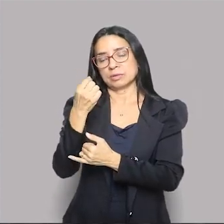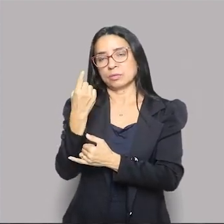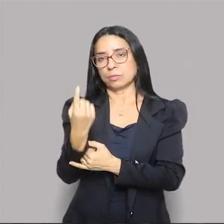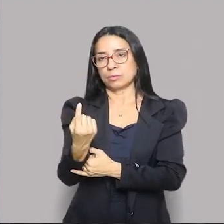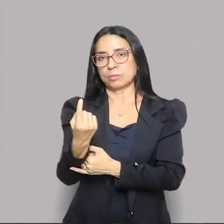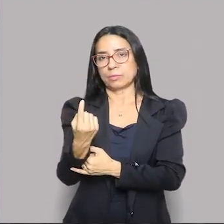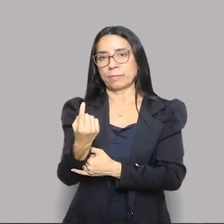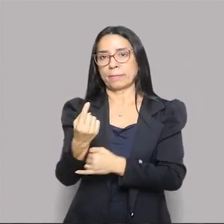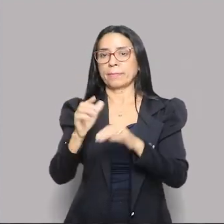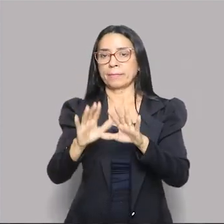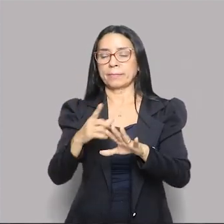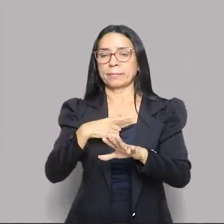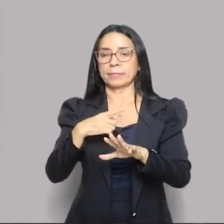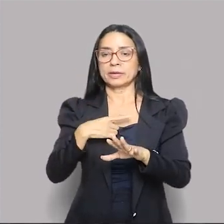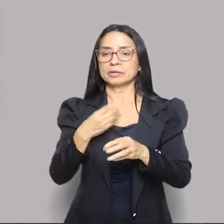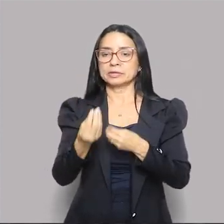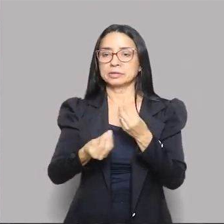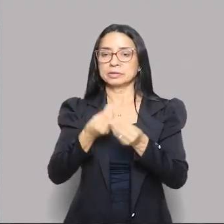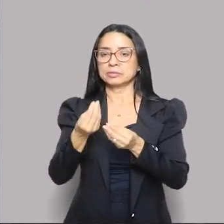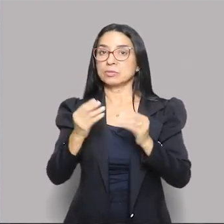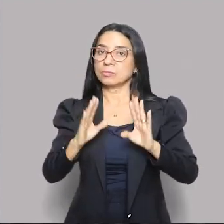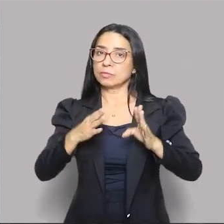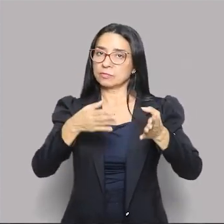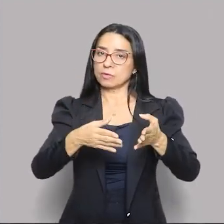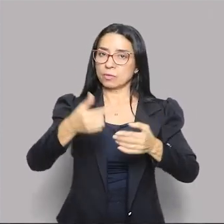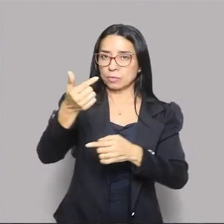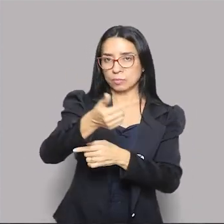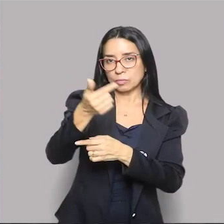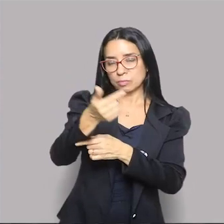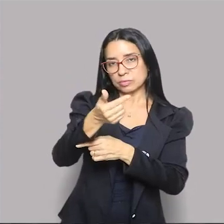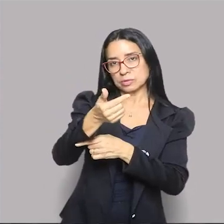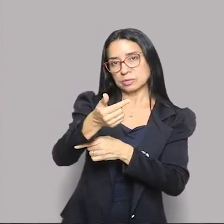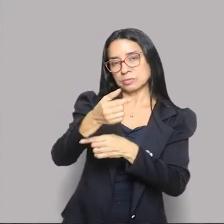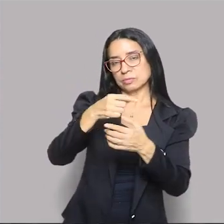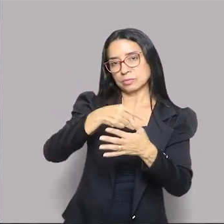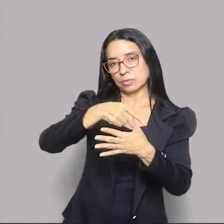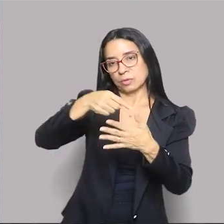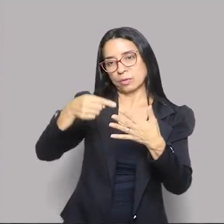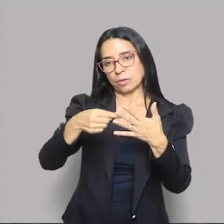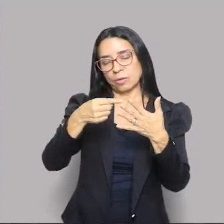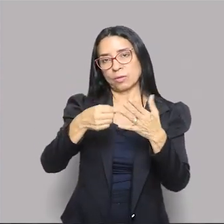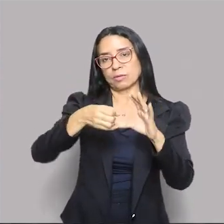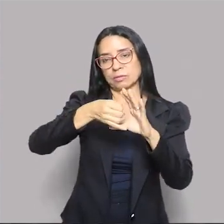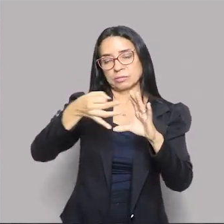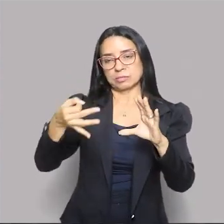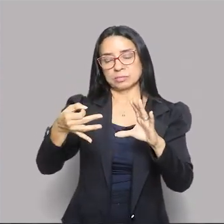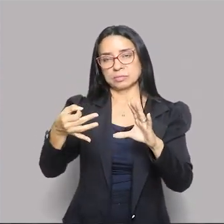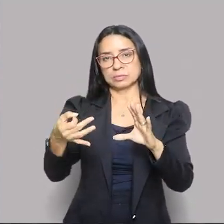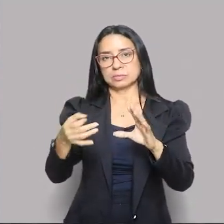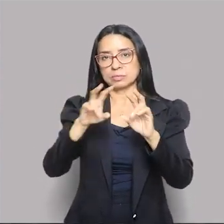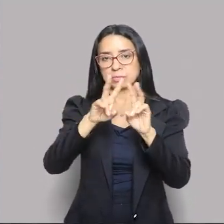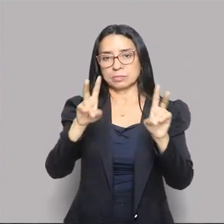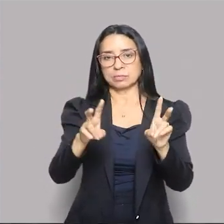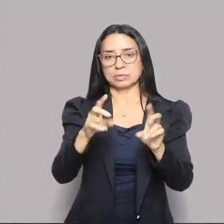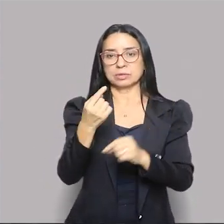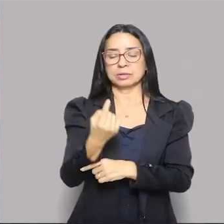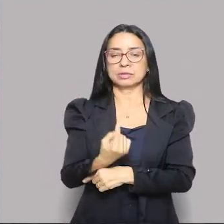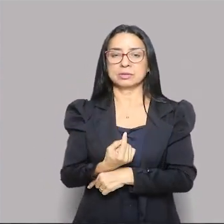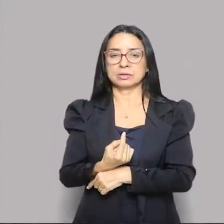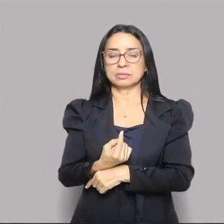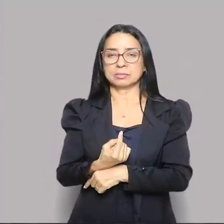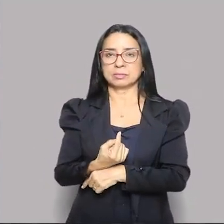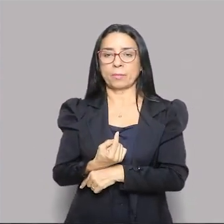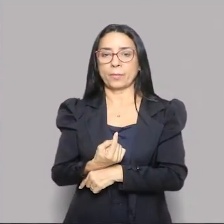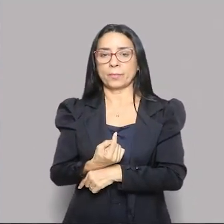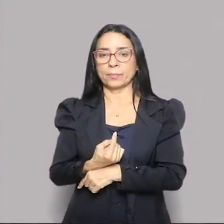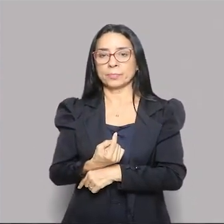sempre levando em consideração que você está trabalhando o segundo aspecto. Esse tema, provavelmente, o aspecto número 1 foi um aspecto mais